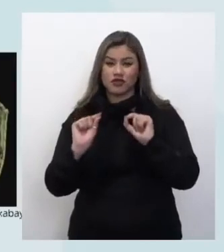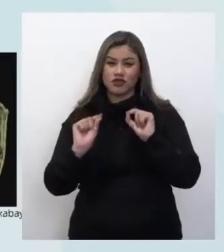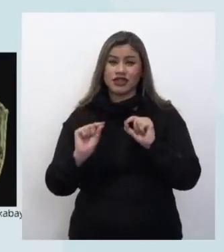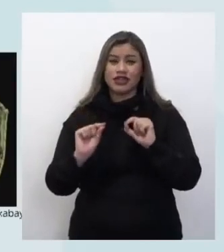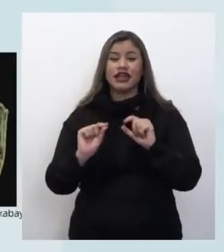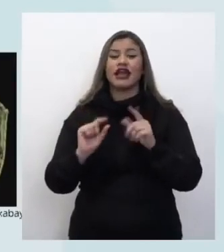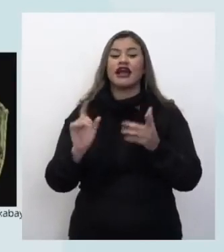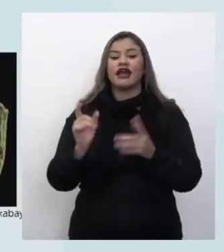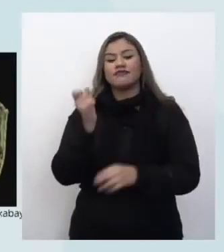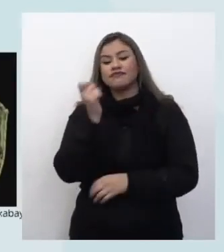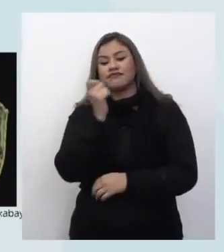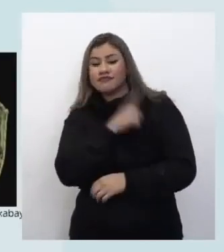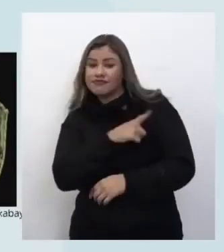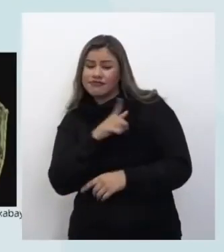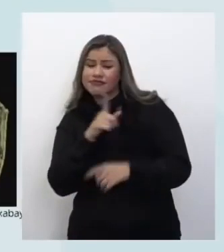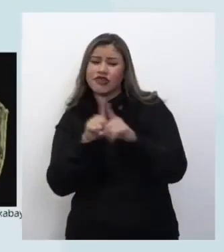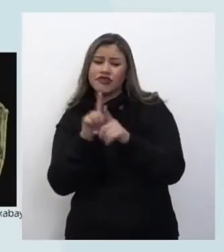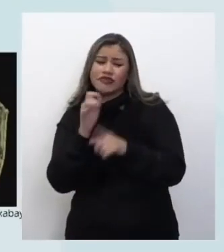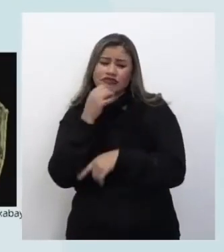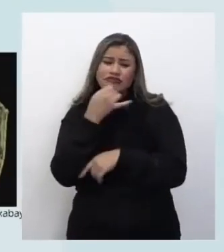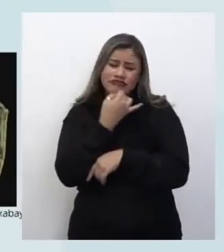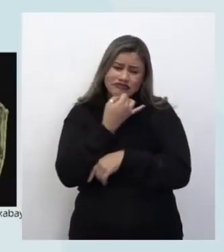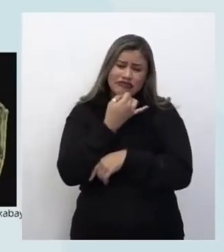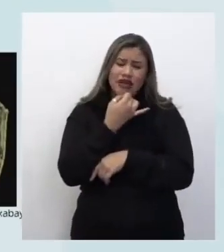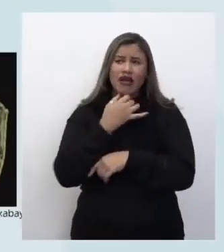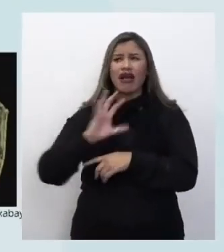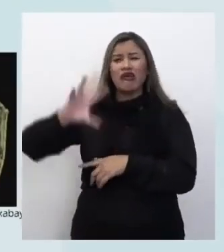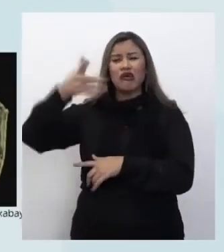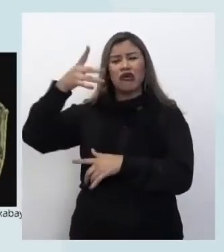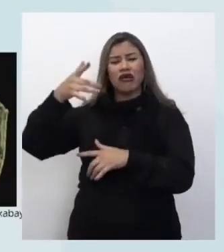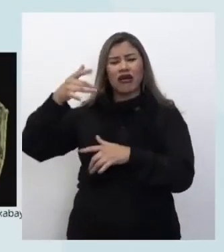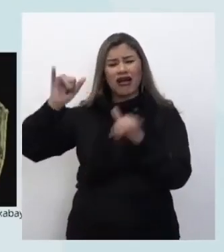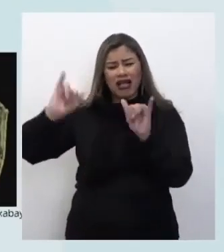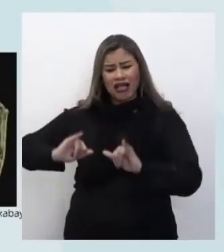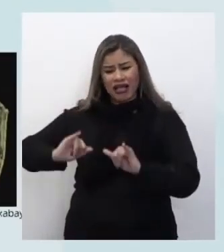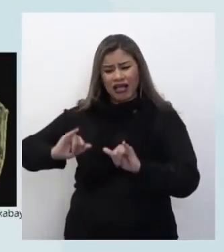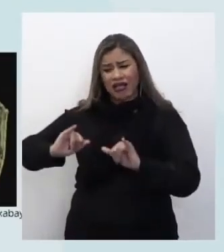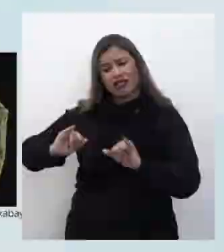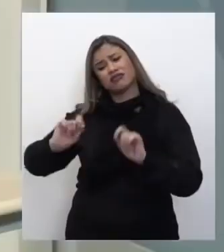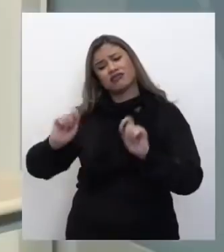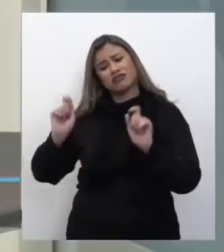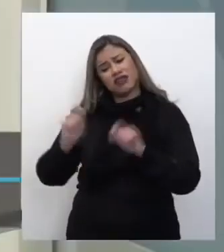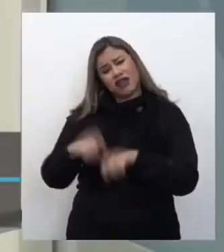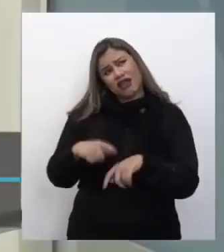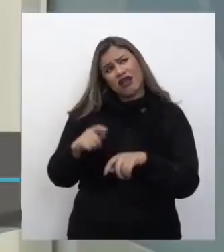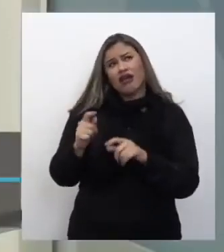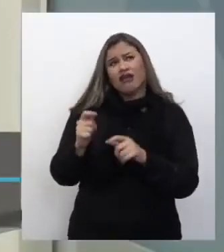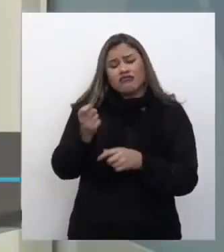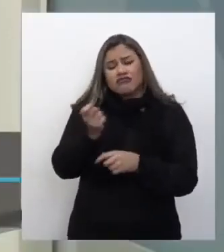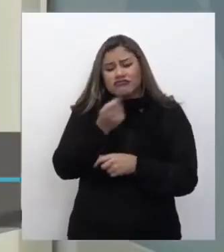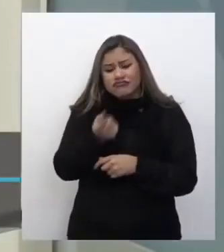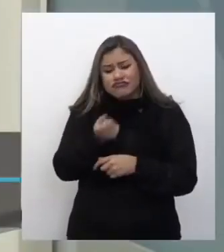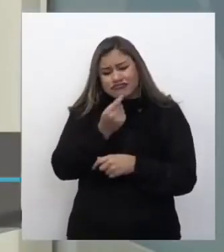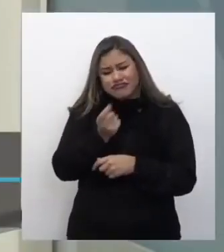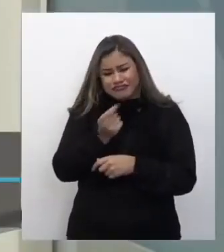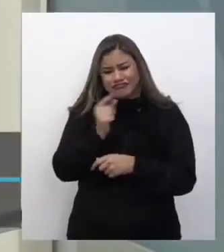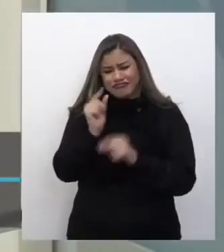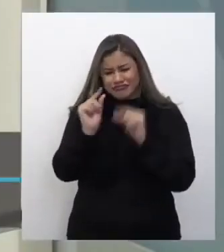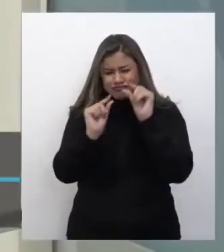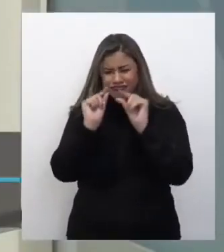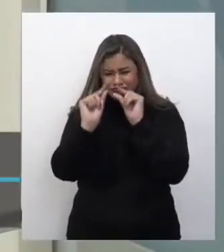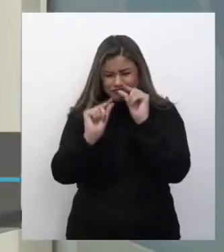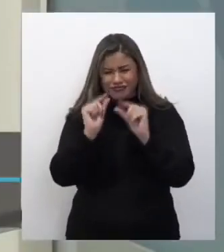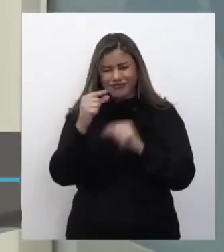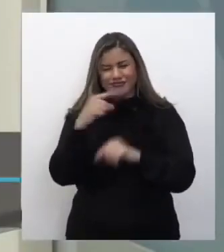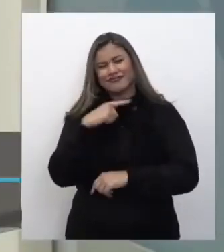dos personagens com os toques de humor. É a mesma coisa. Às vezes tem também finais tristes, mas sempre tem uns toquezinhos de